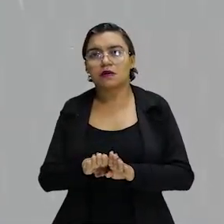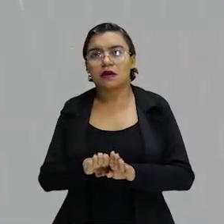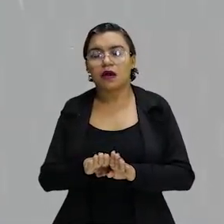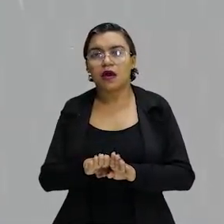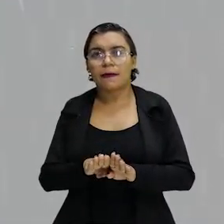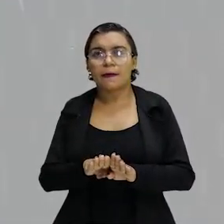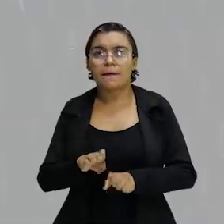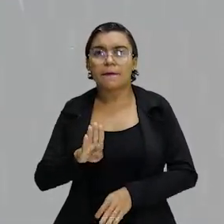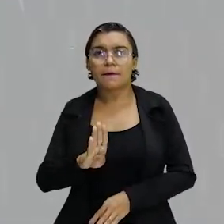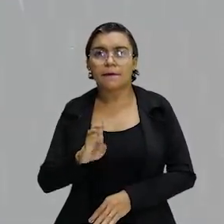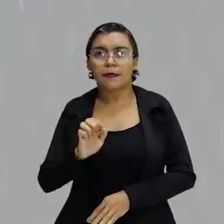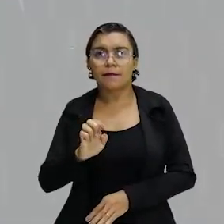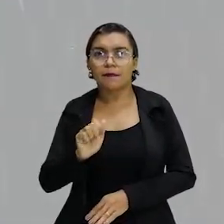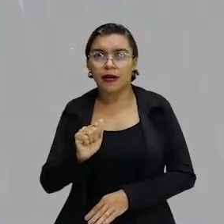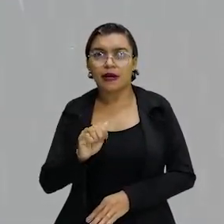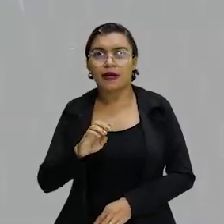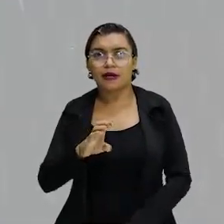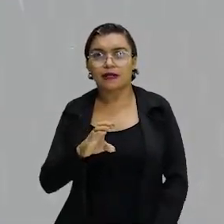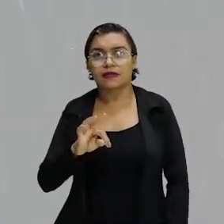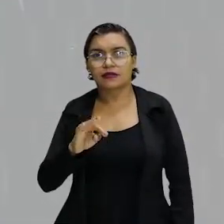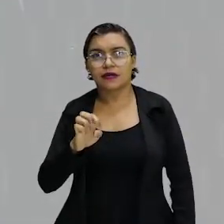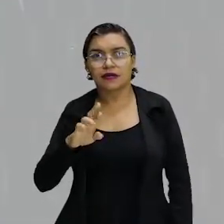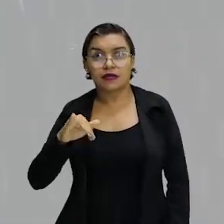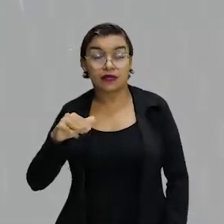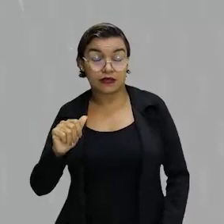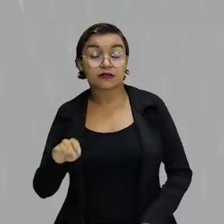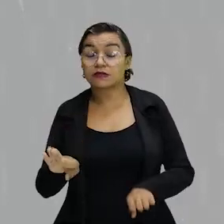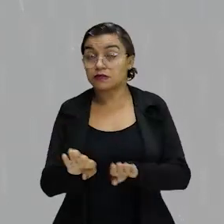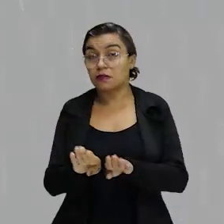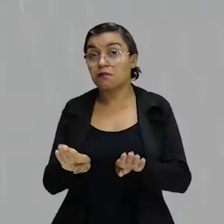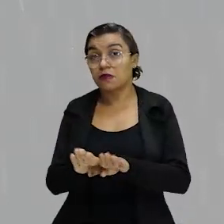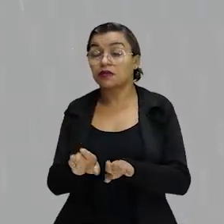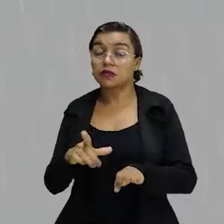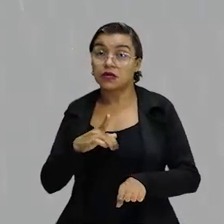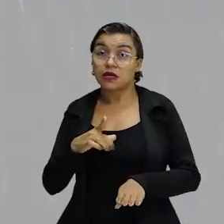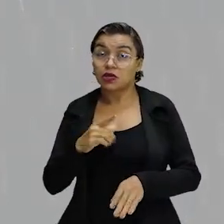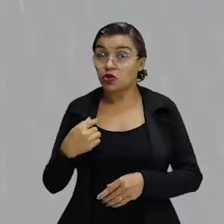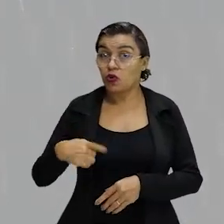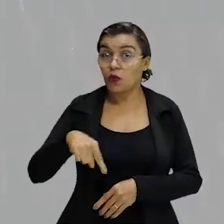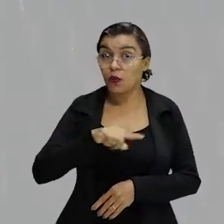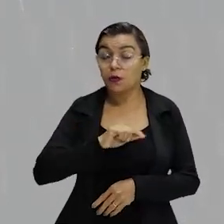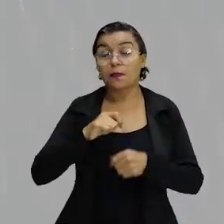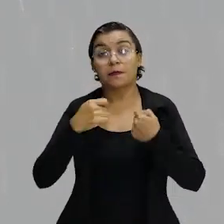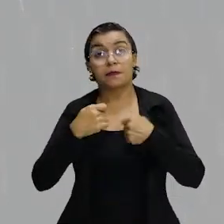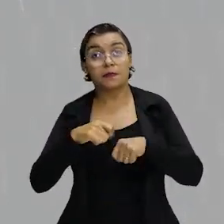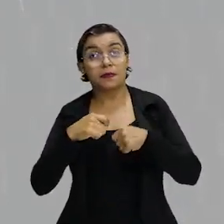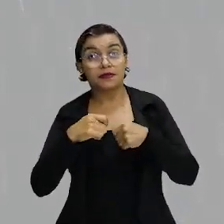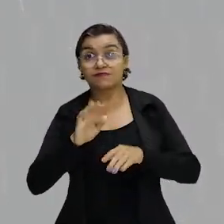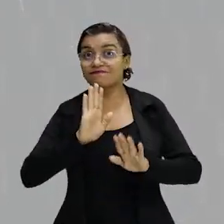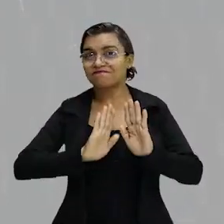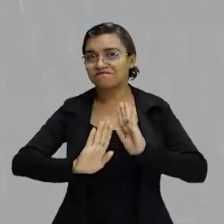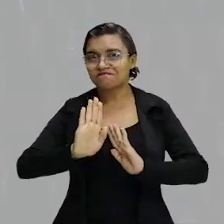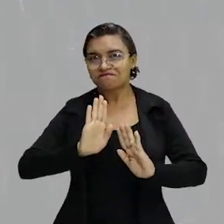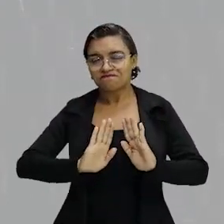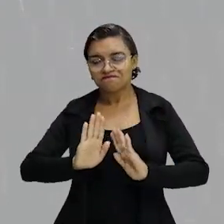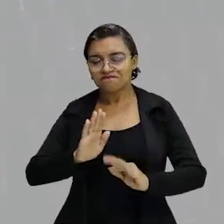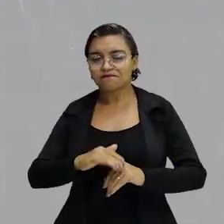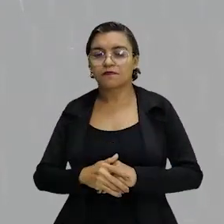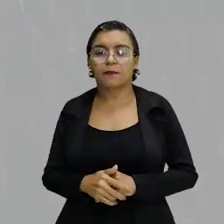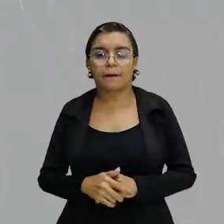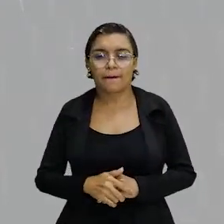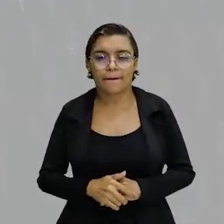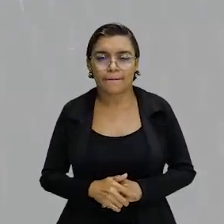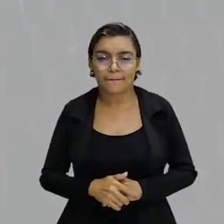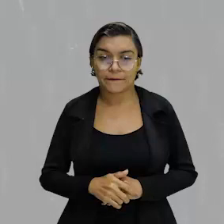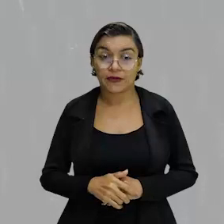no processo de formação de esporos. Então, a gente precisa se precaver disso. Então, a